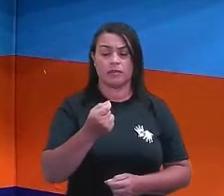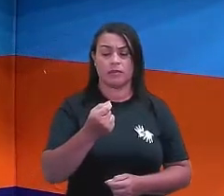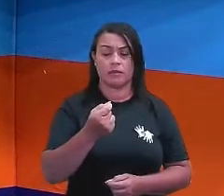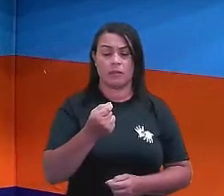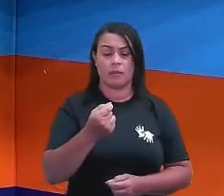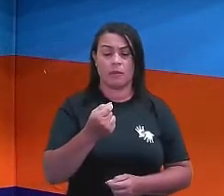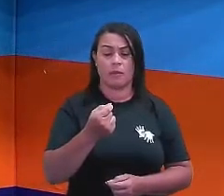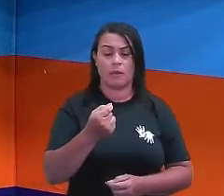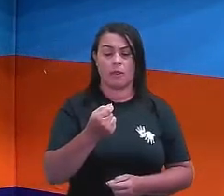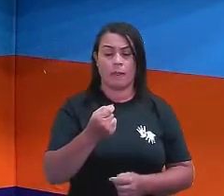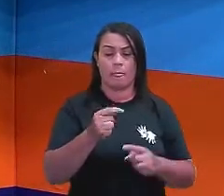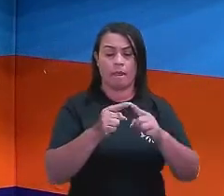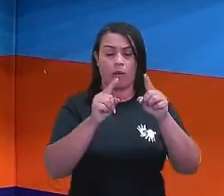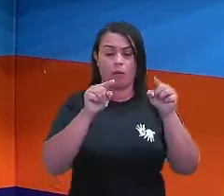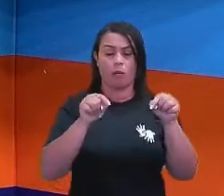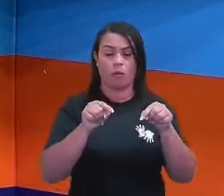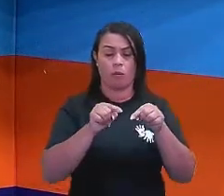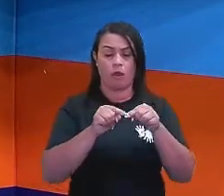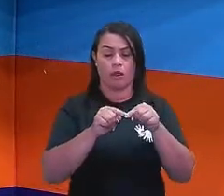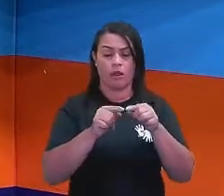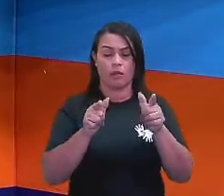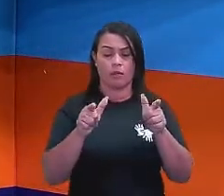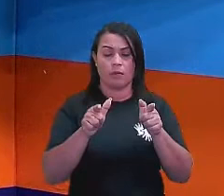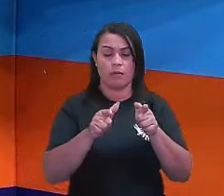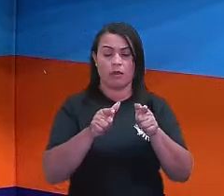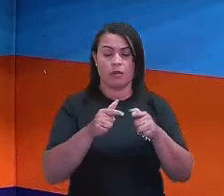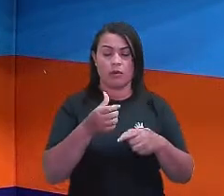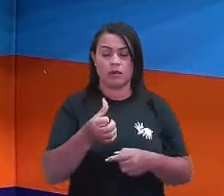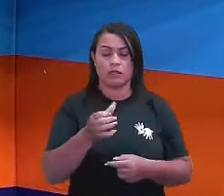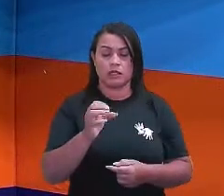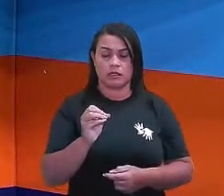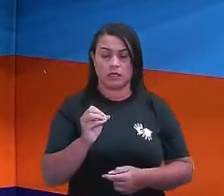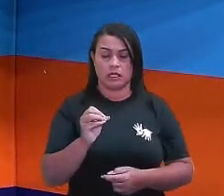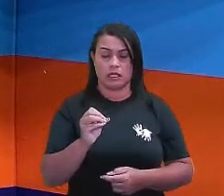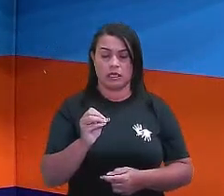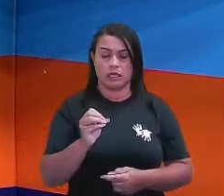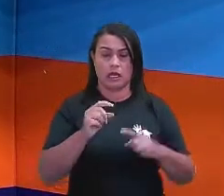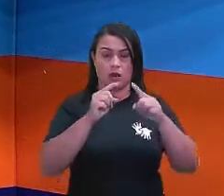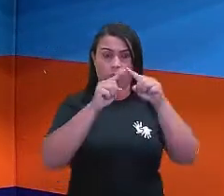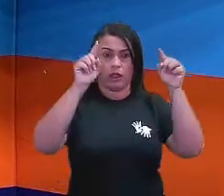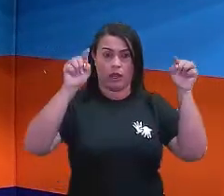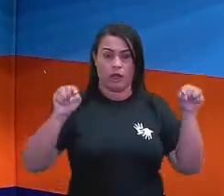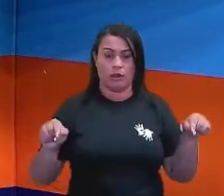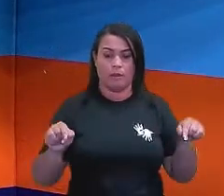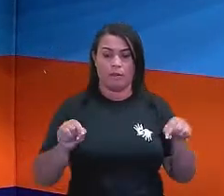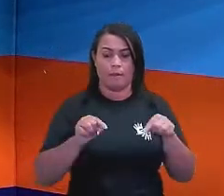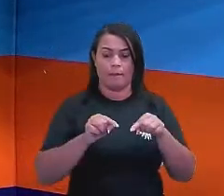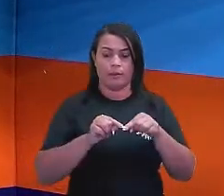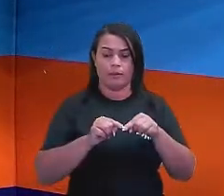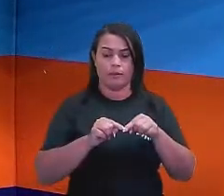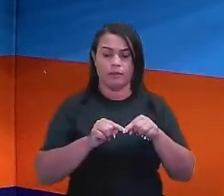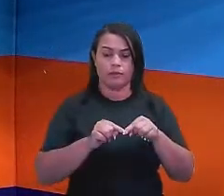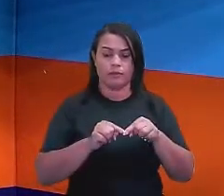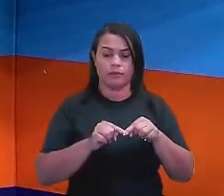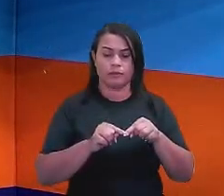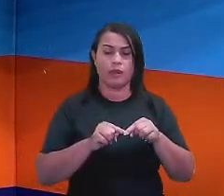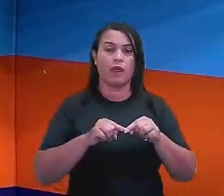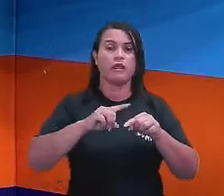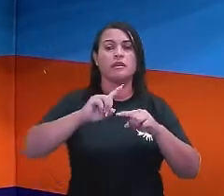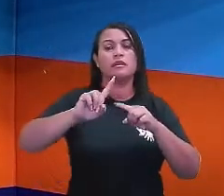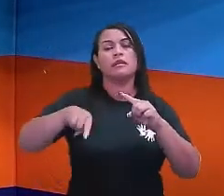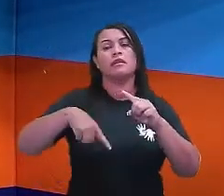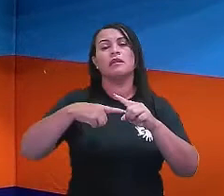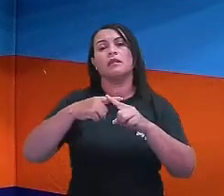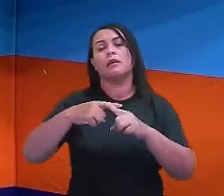é o perímetro desse quadrado menor. 60 é o perímetro do quadrado maior.